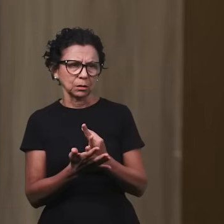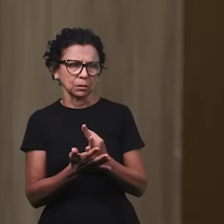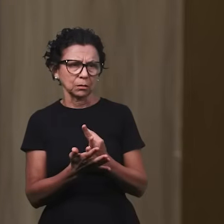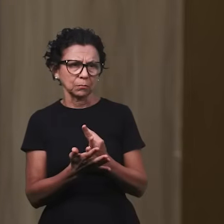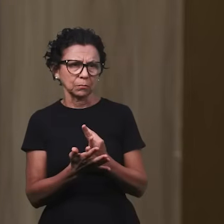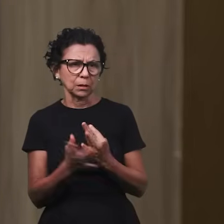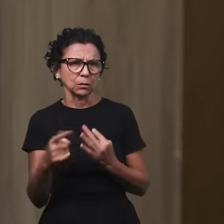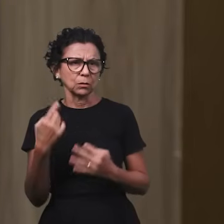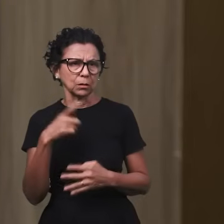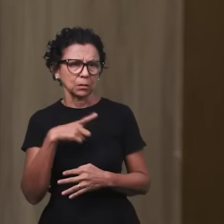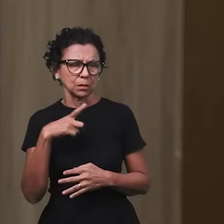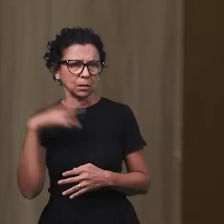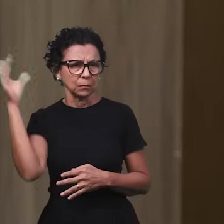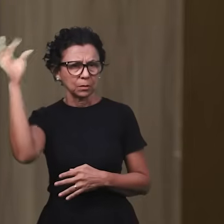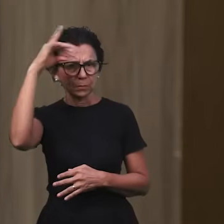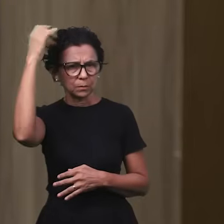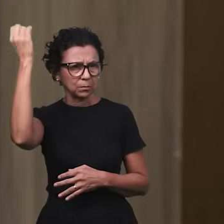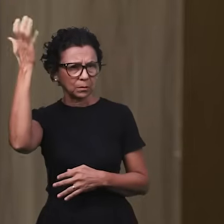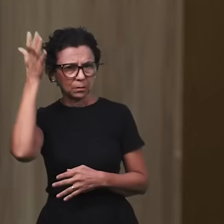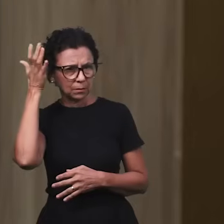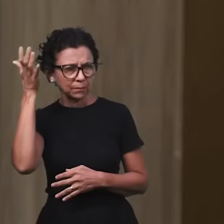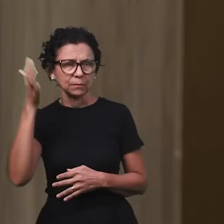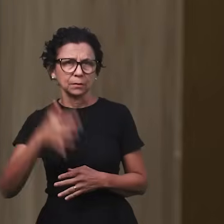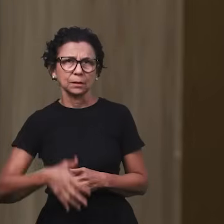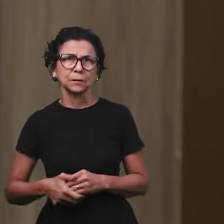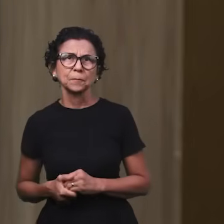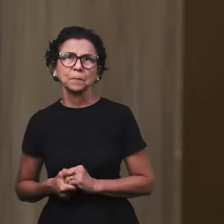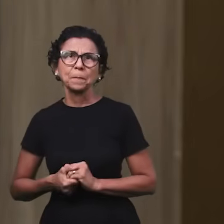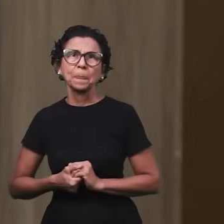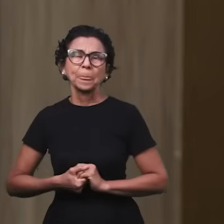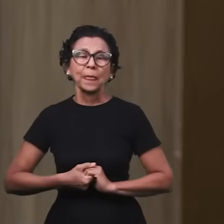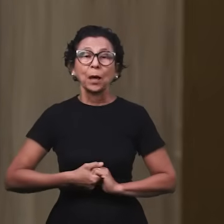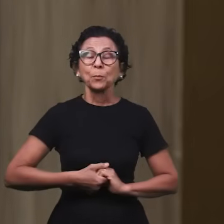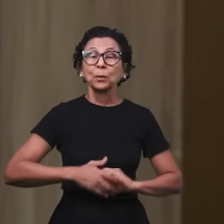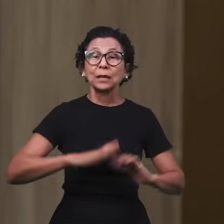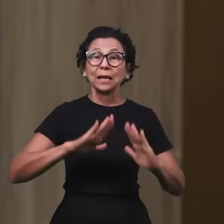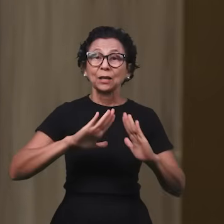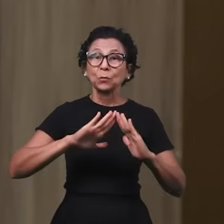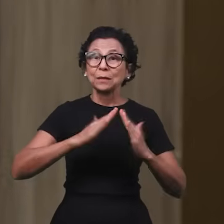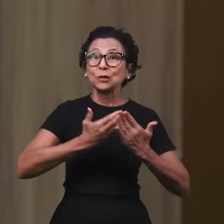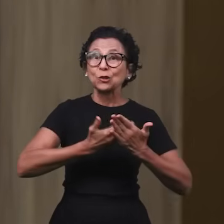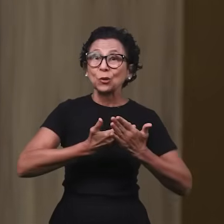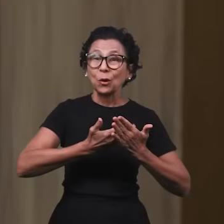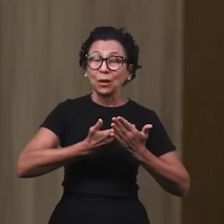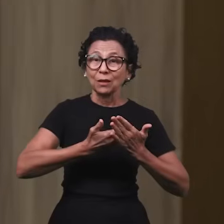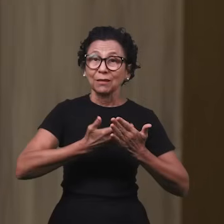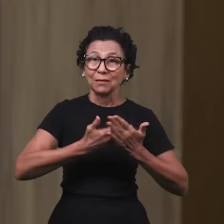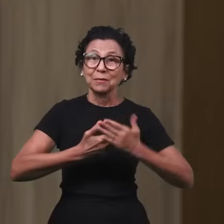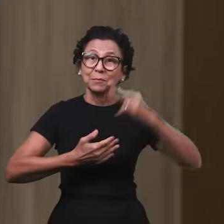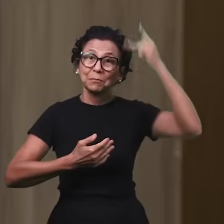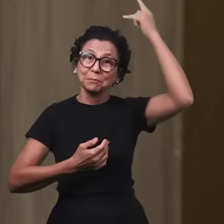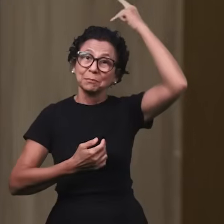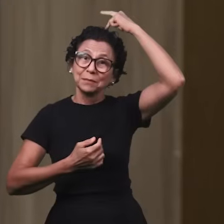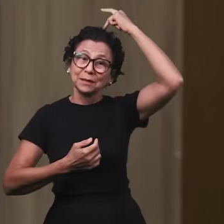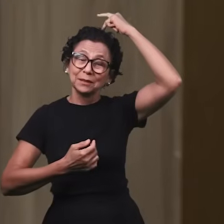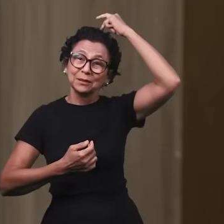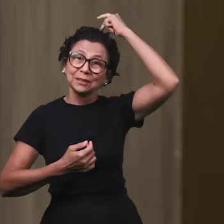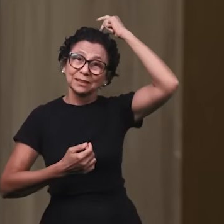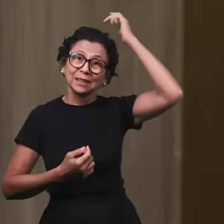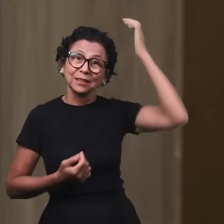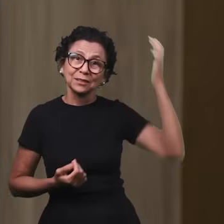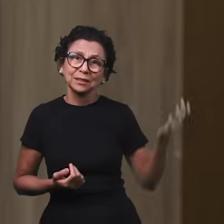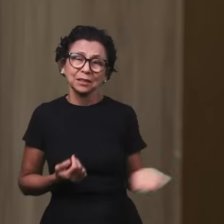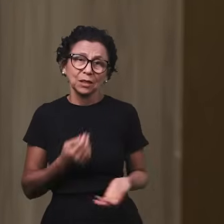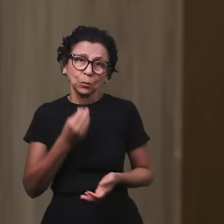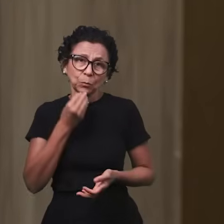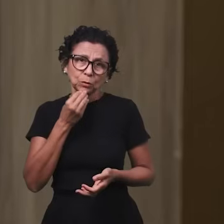um seminário, era um colégio teológico de pentecostal, E depois, no final, tinha a oportunidade de terminar o